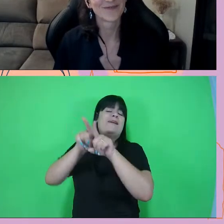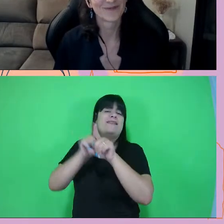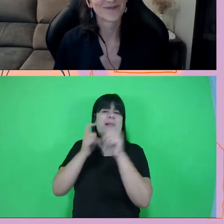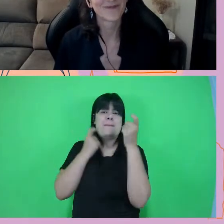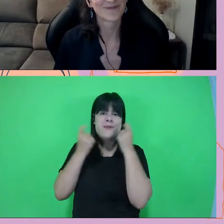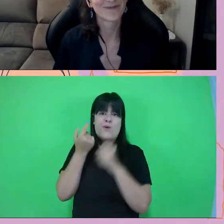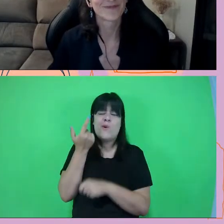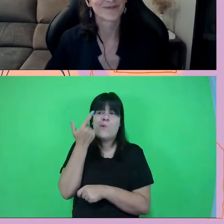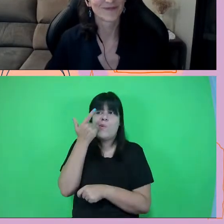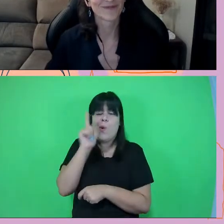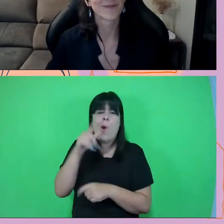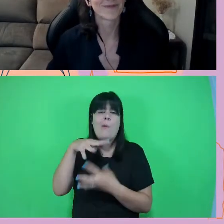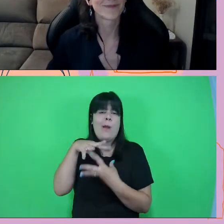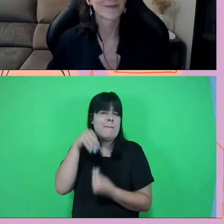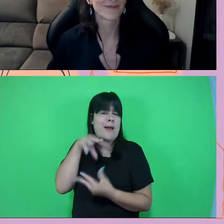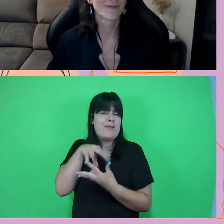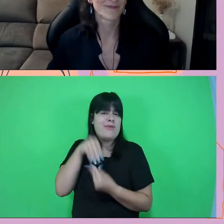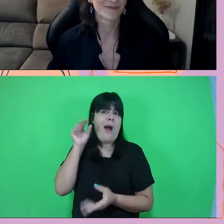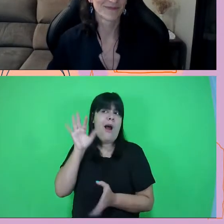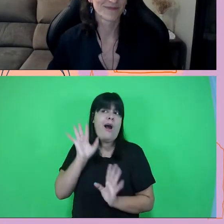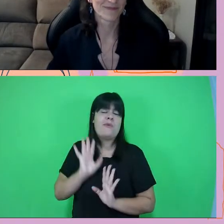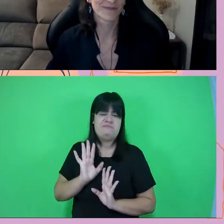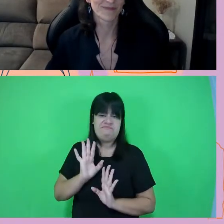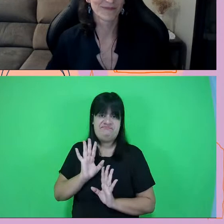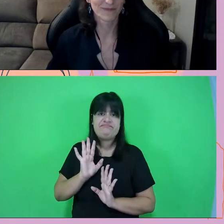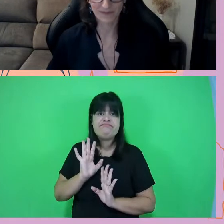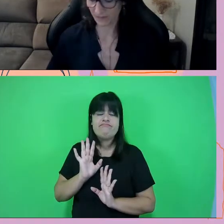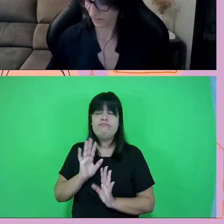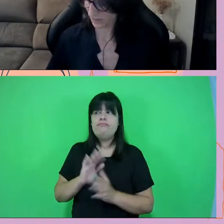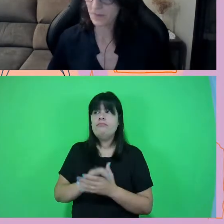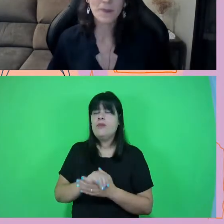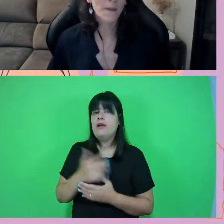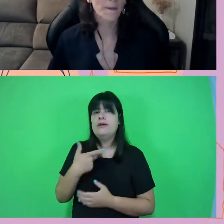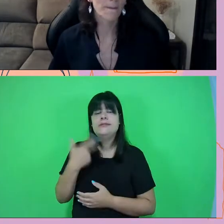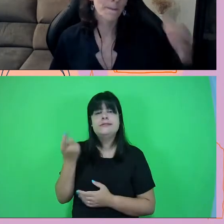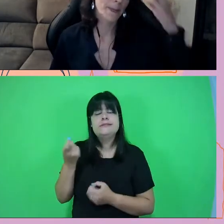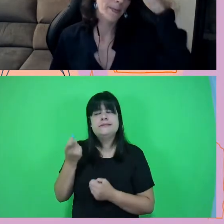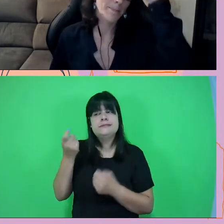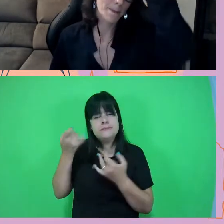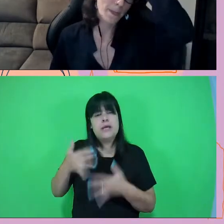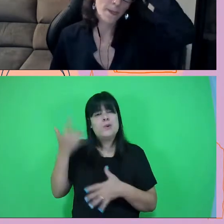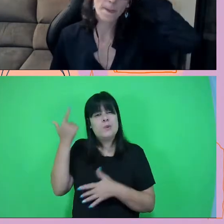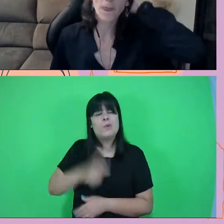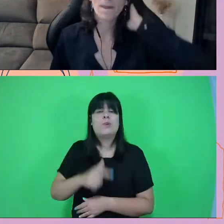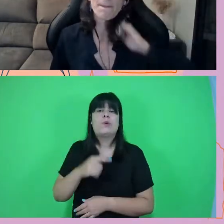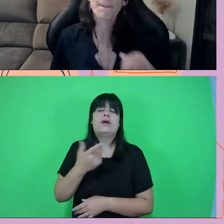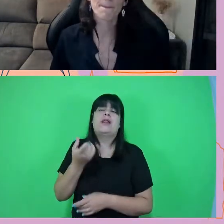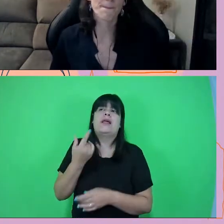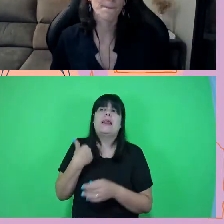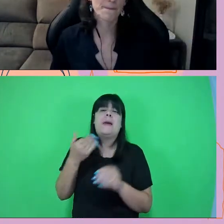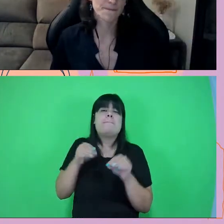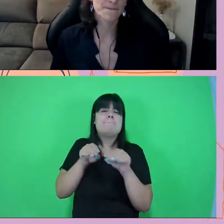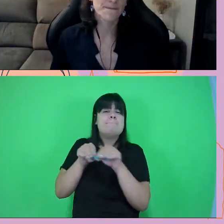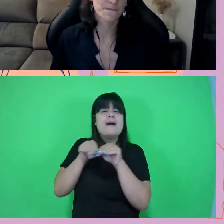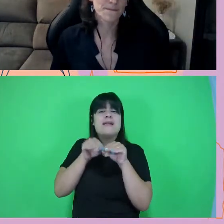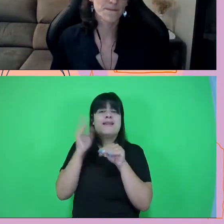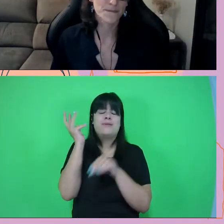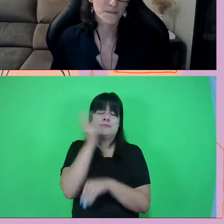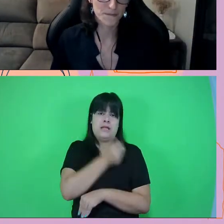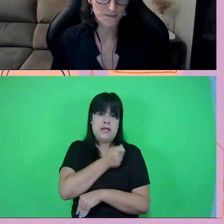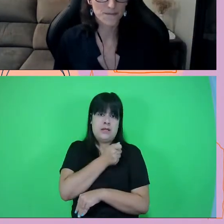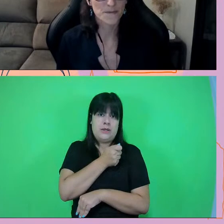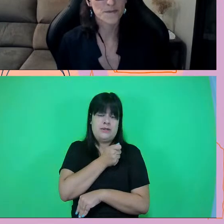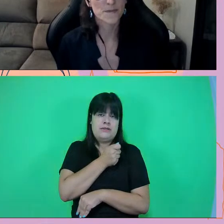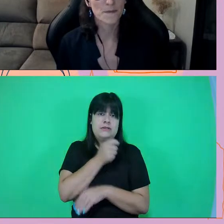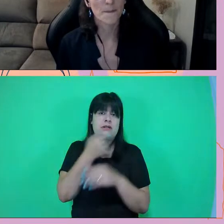né, espirituais. Mas eu volto a dizer que a nossa sociedade, ela tem um padrão de beleza, né, e ela tem um padrão